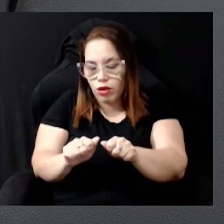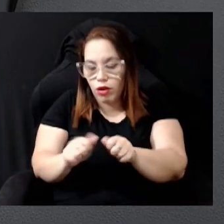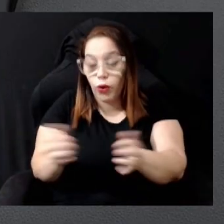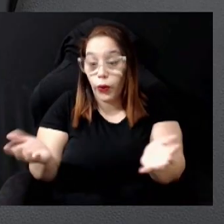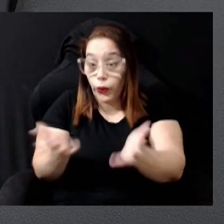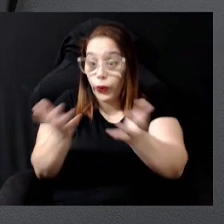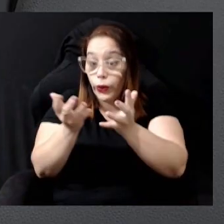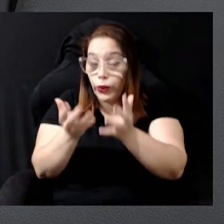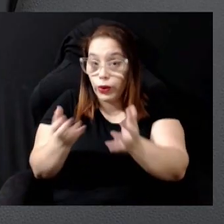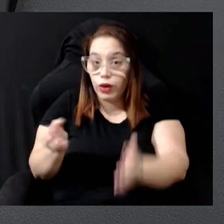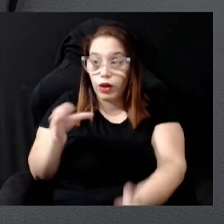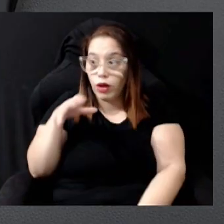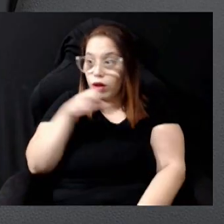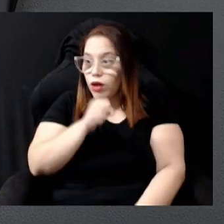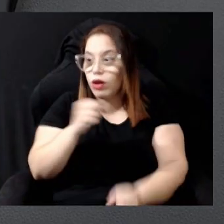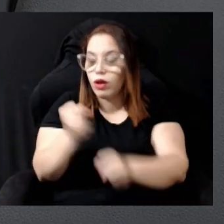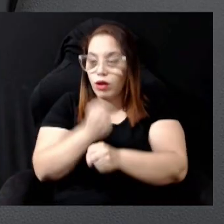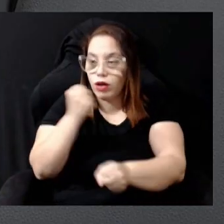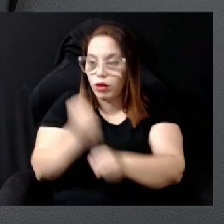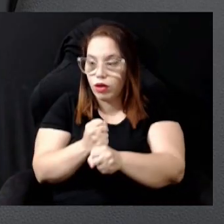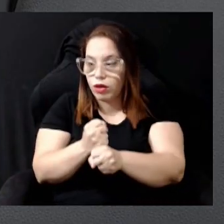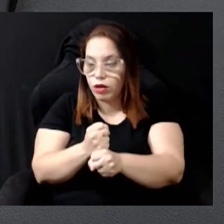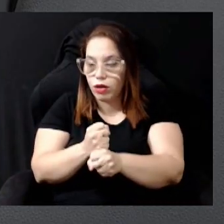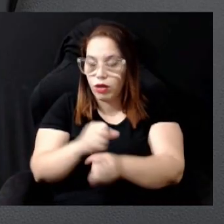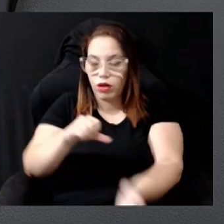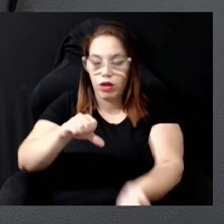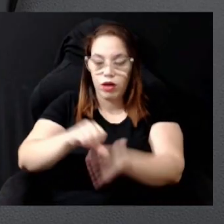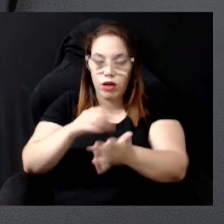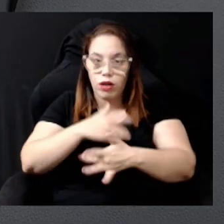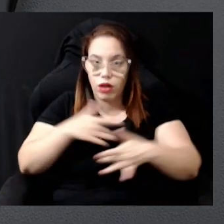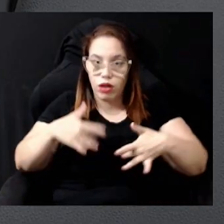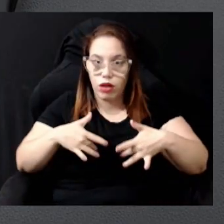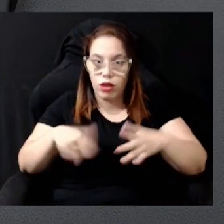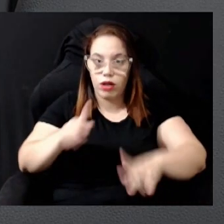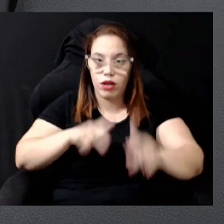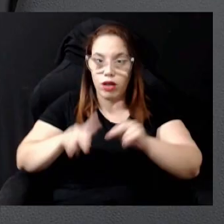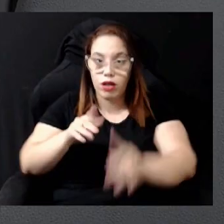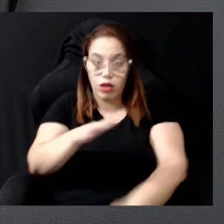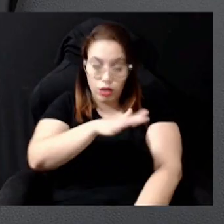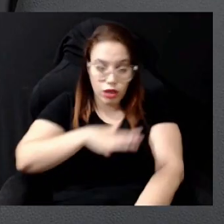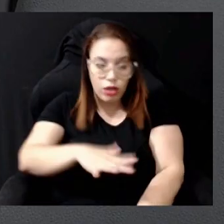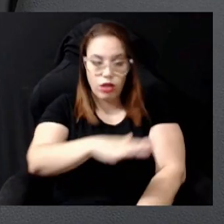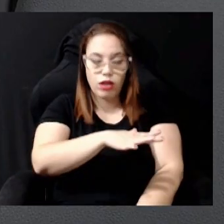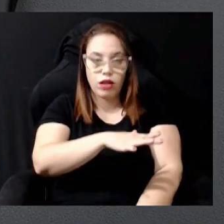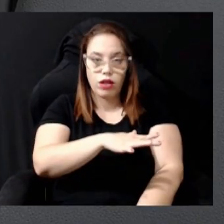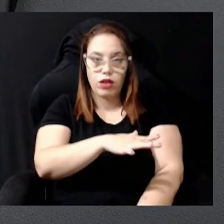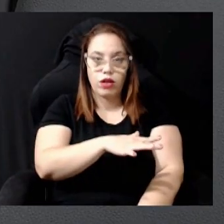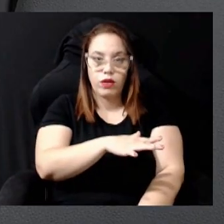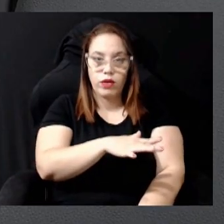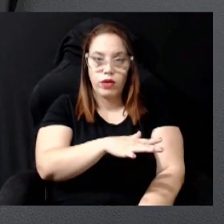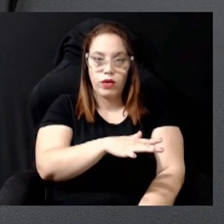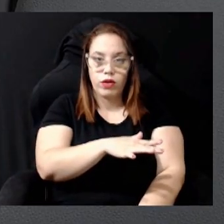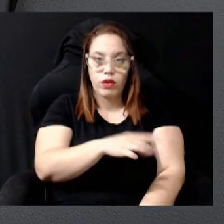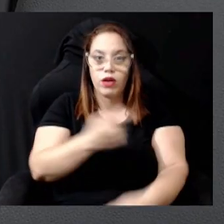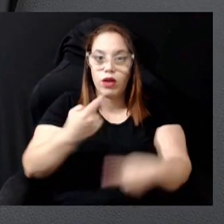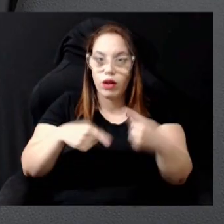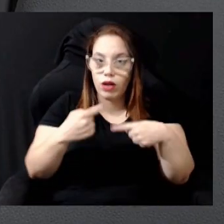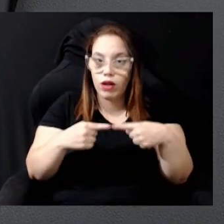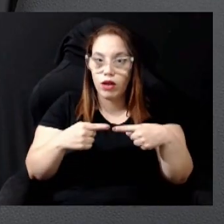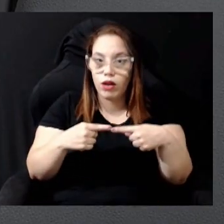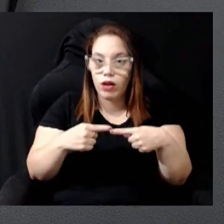a construção desse centro de saúde que está atendendo a população toda lá. Agora, a discussão é para que tenha